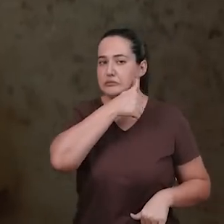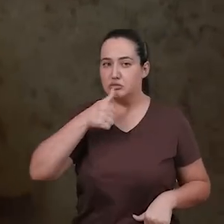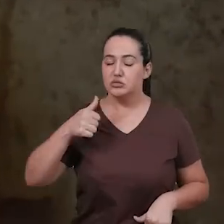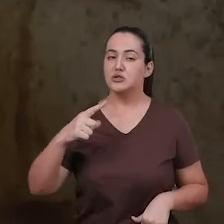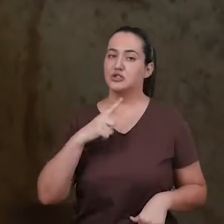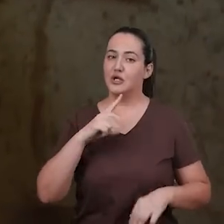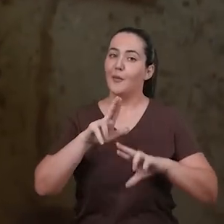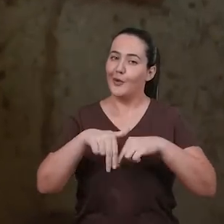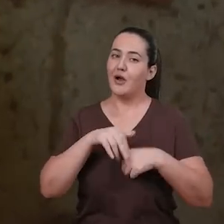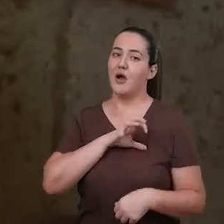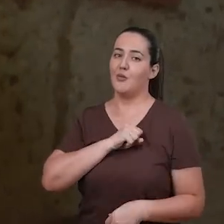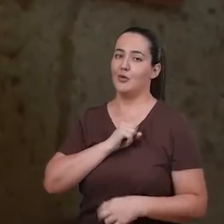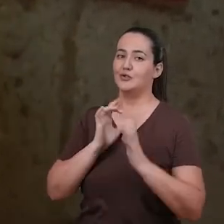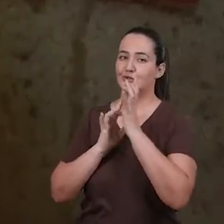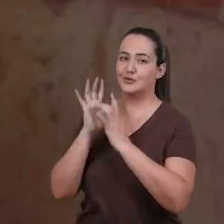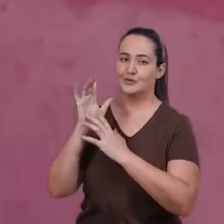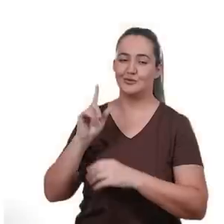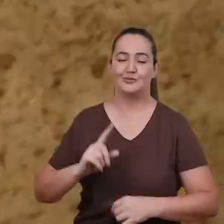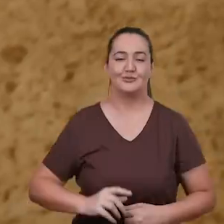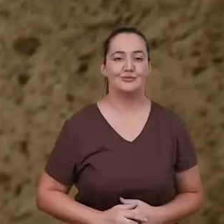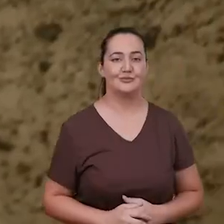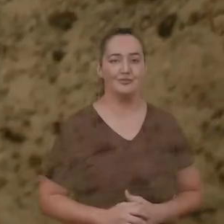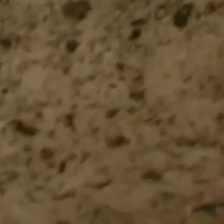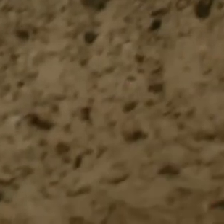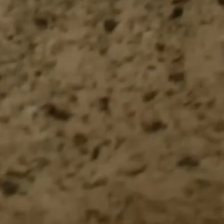e sacrifício por amor a Cristo.